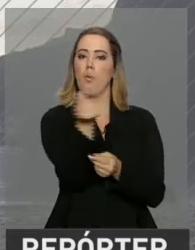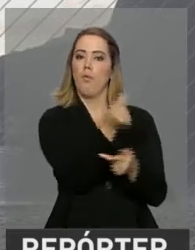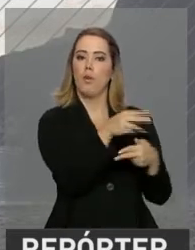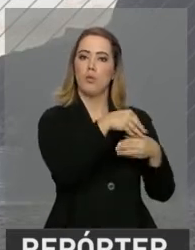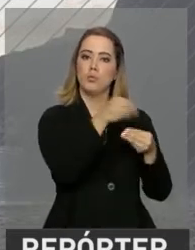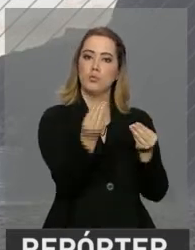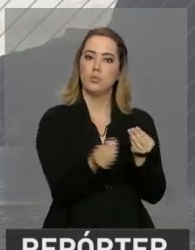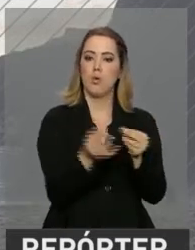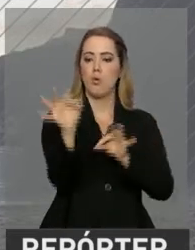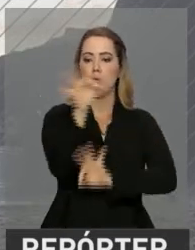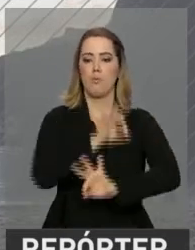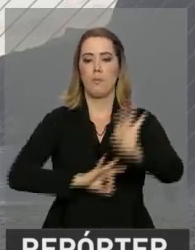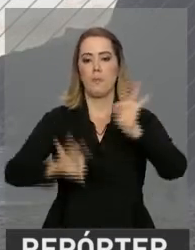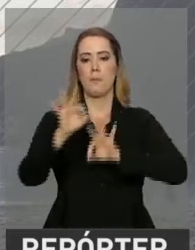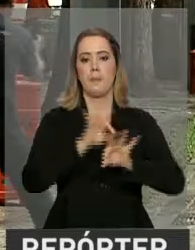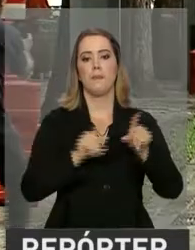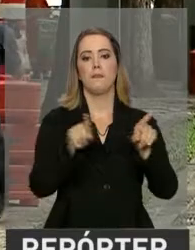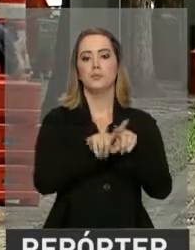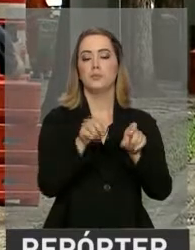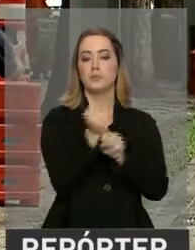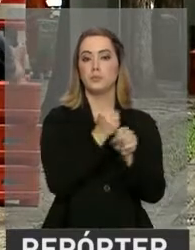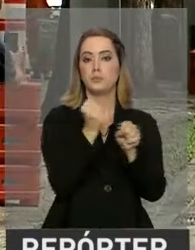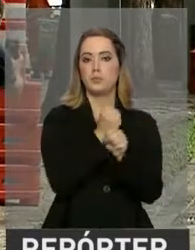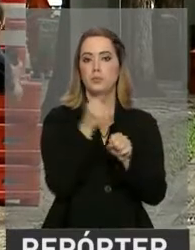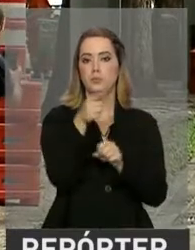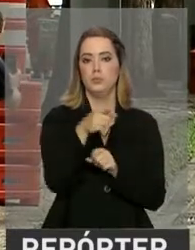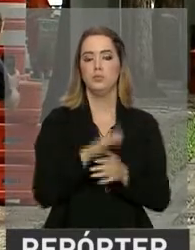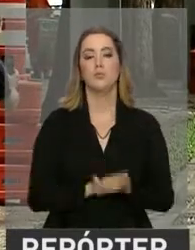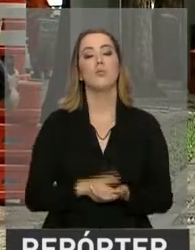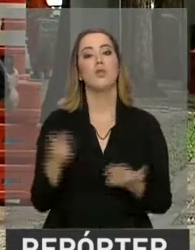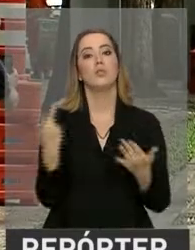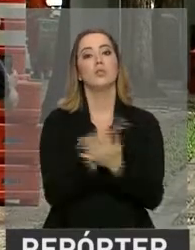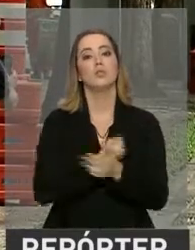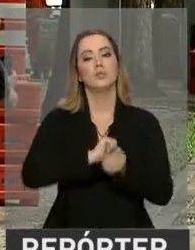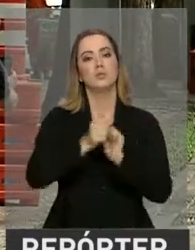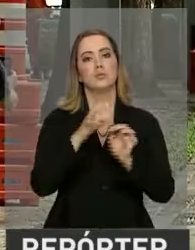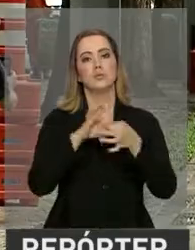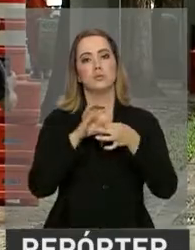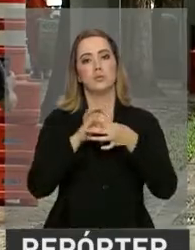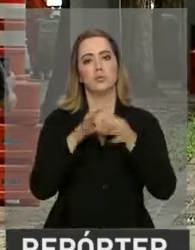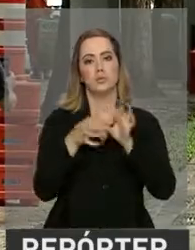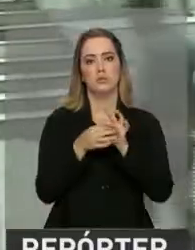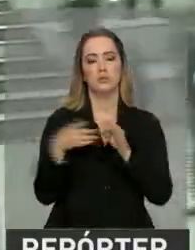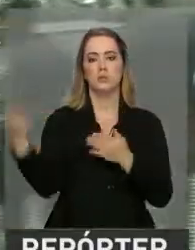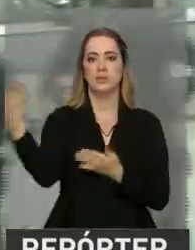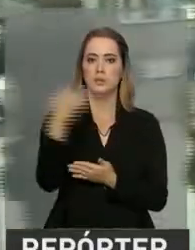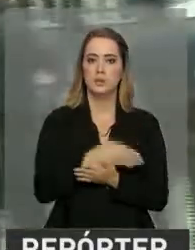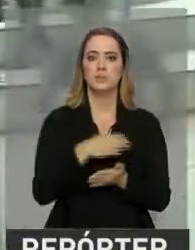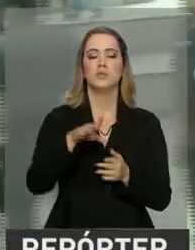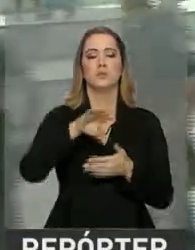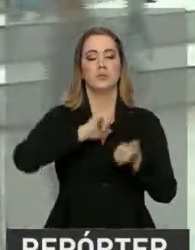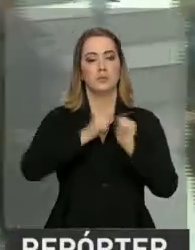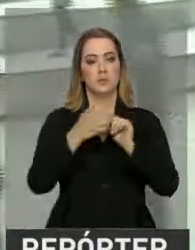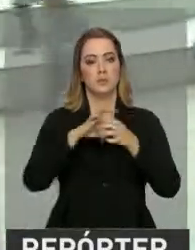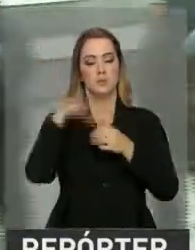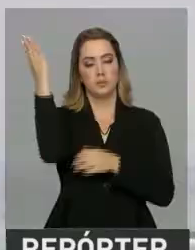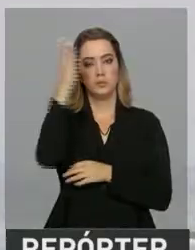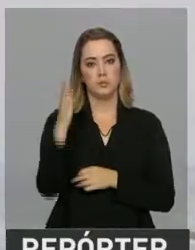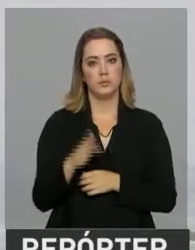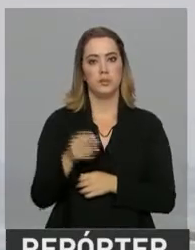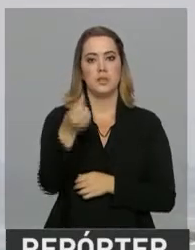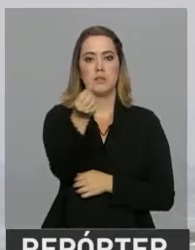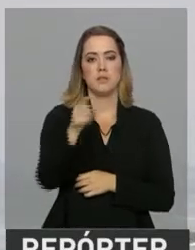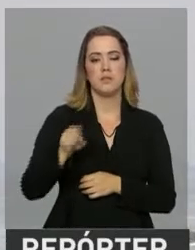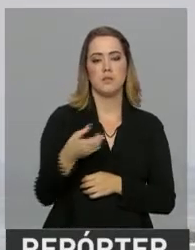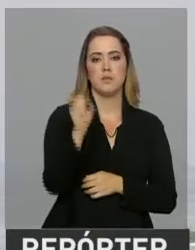organização geral e infraestrutura a realização dos Jogos Olímpicos e paralímpicos no Rio de Janeiro vai trazer ao Brasil cerca de 6,8